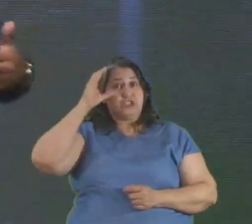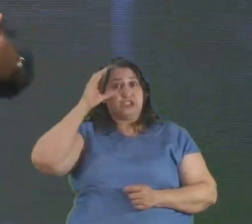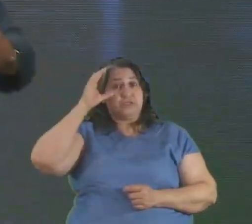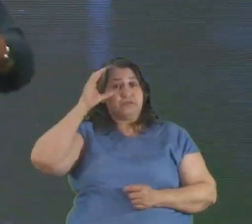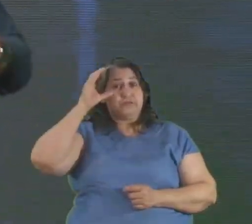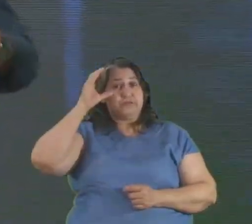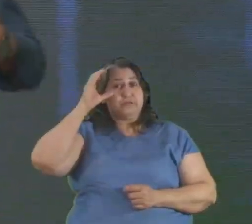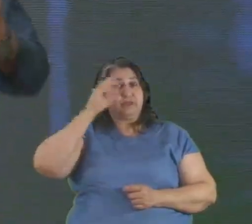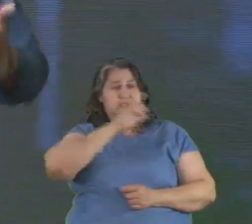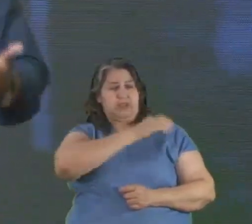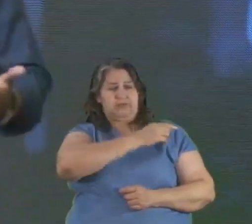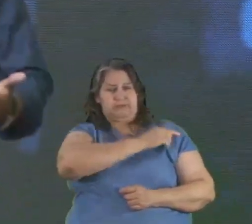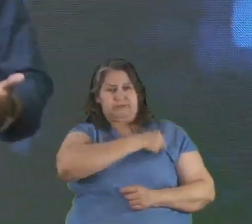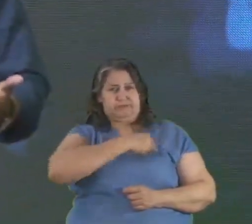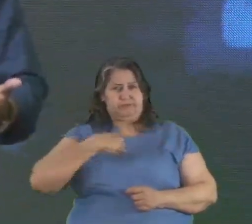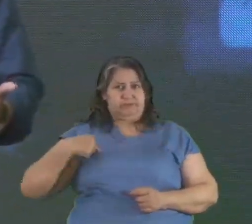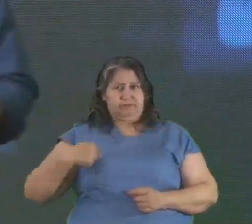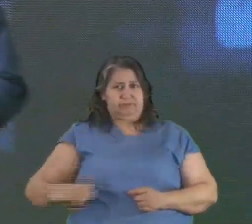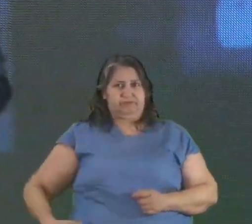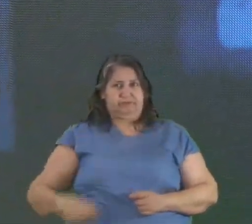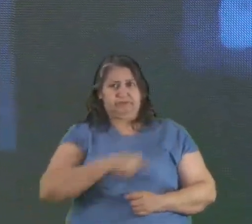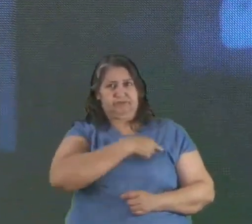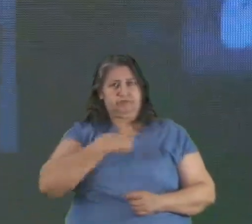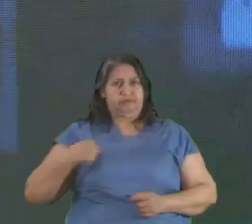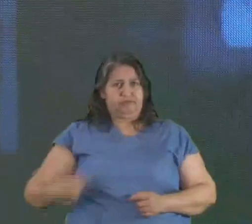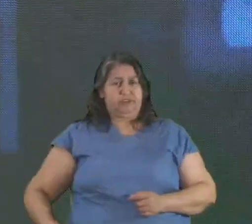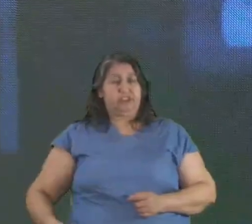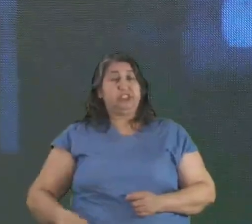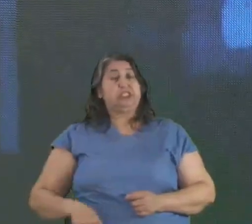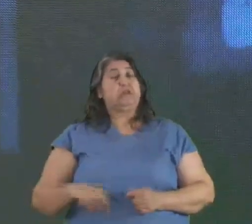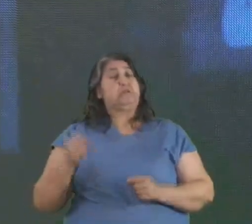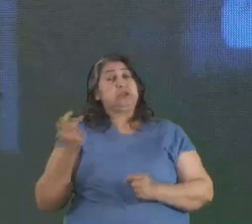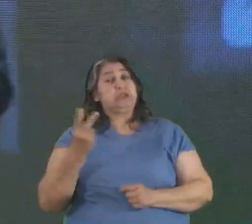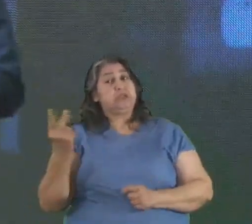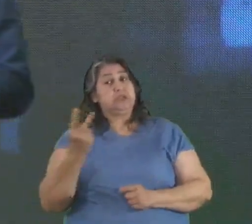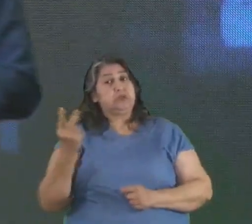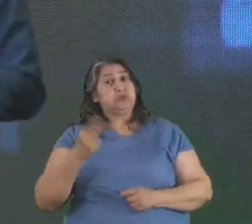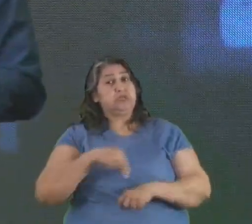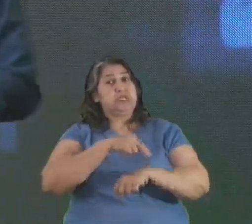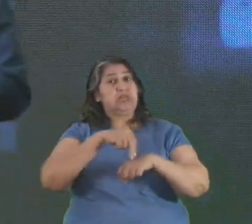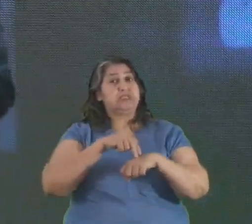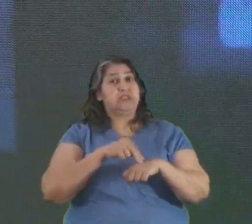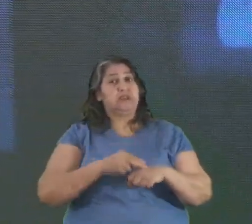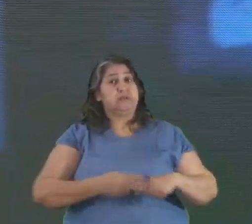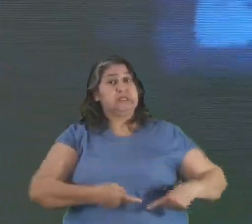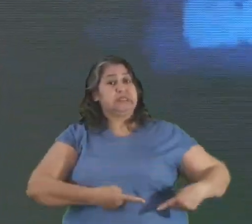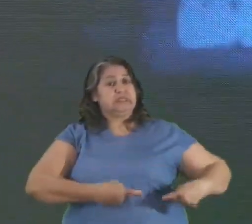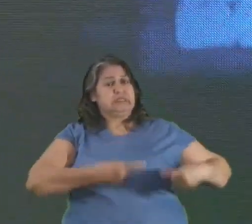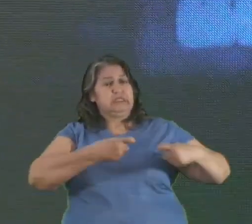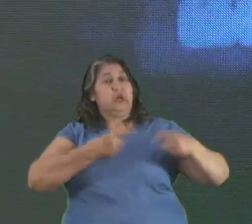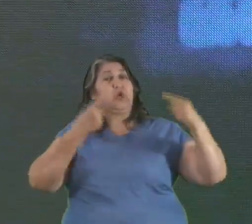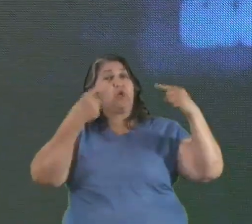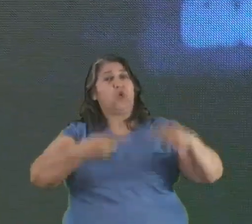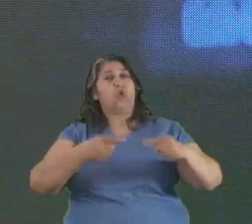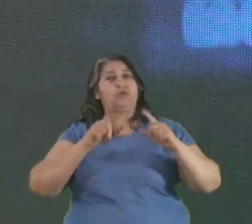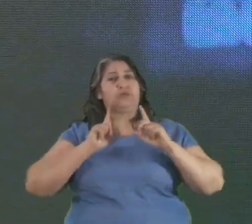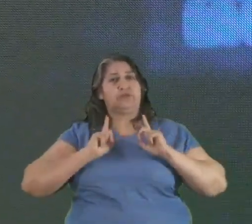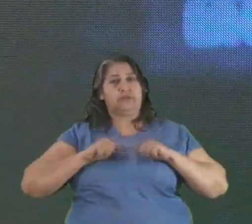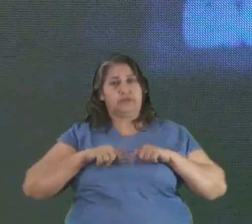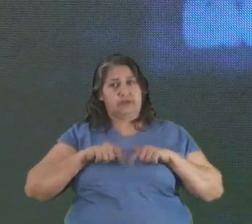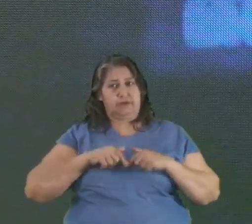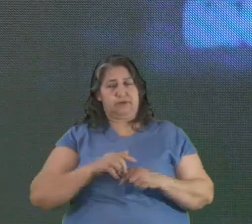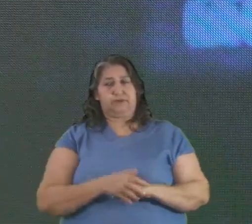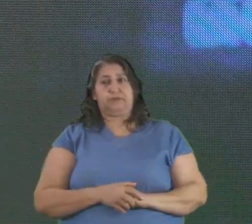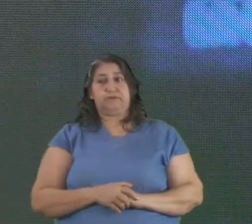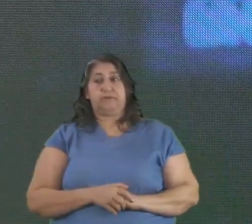vão tentar guerrear contra Israel. E olha que fato interessante.